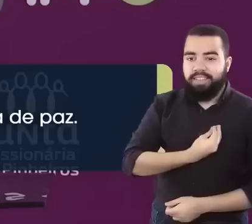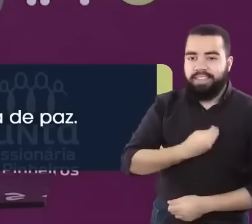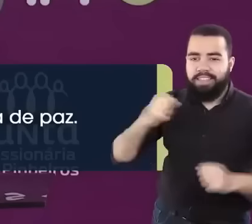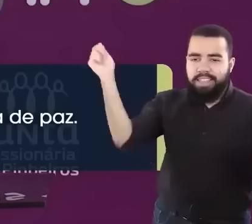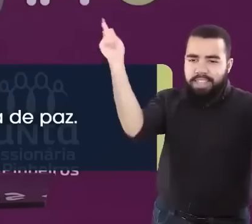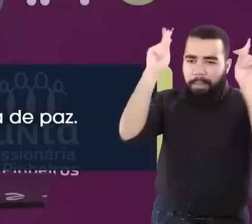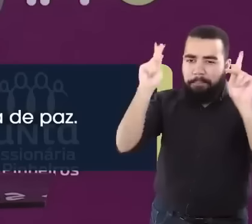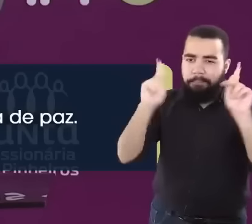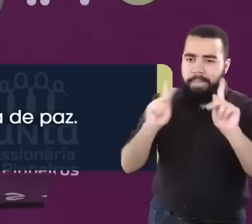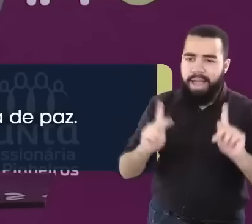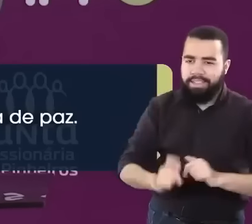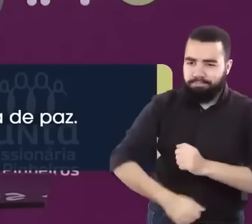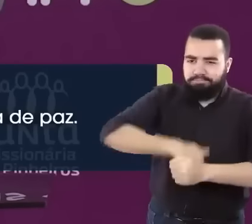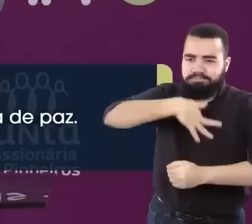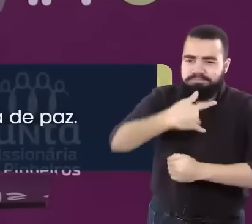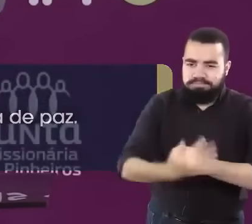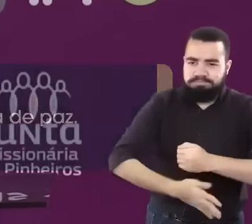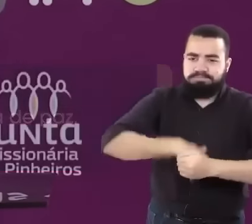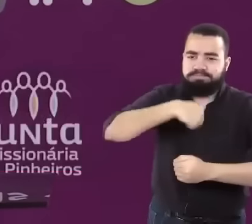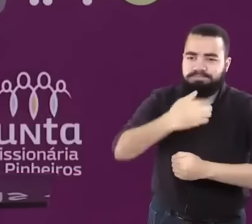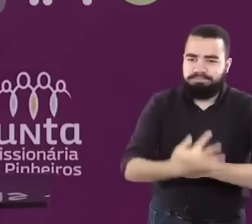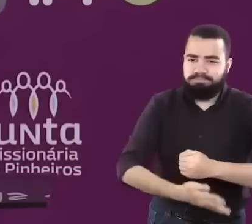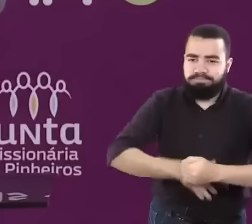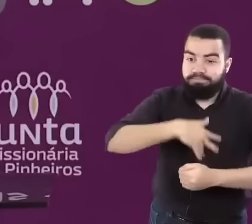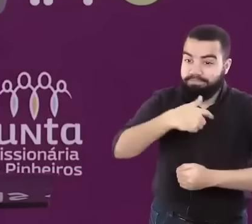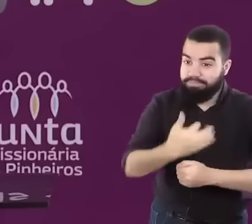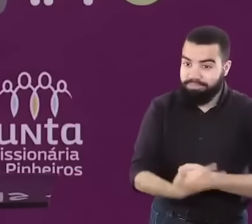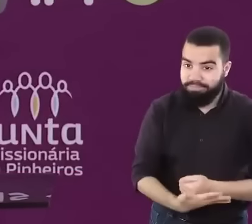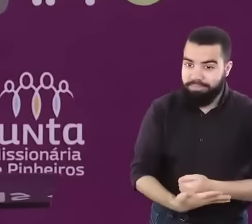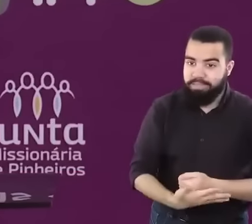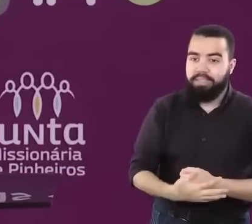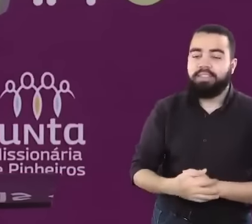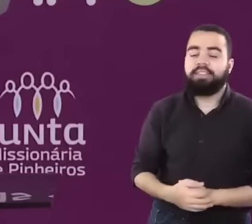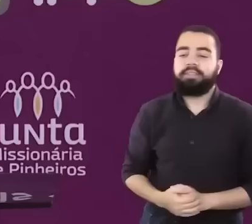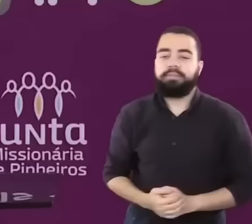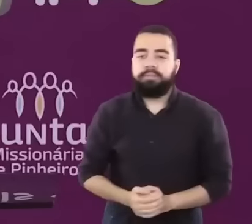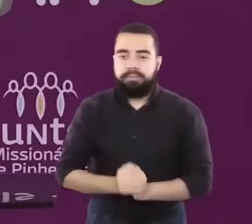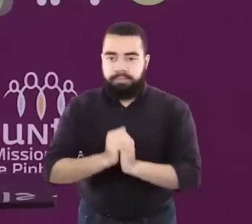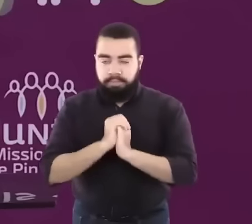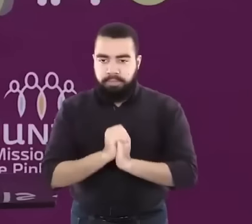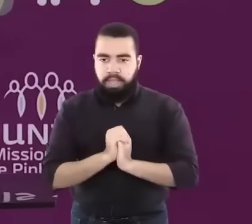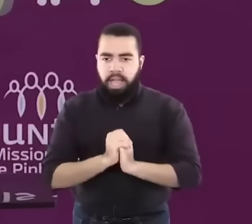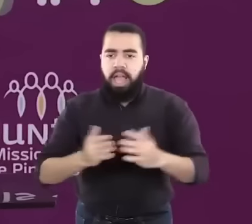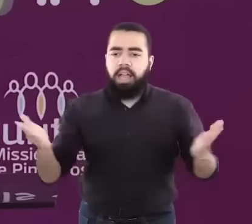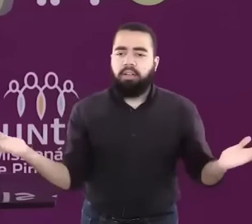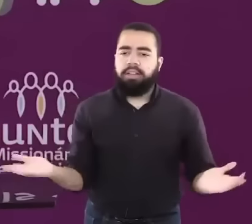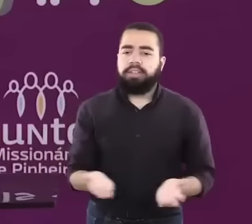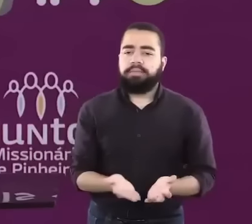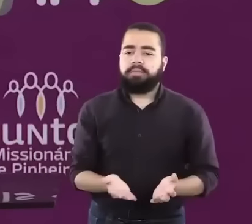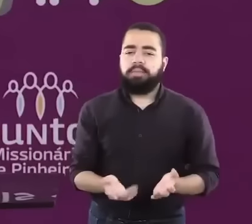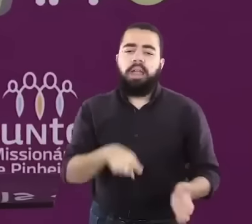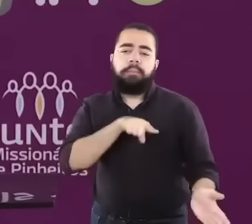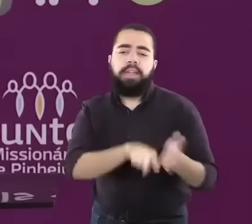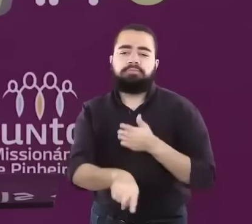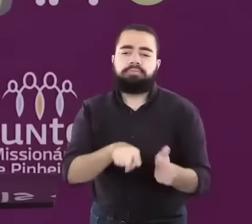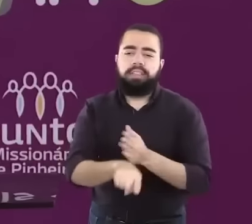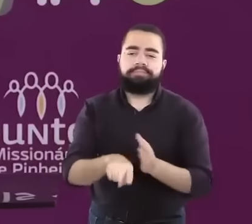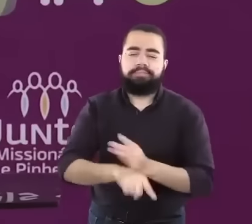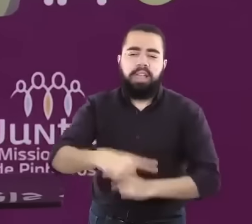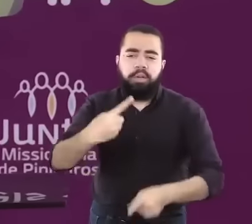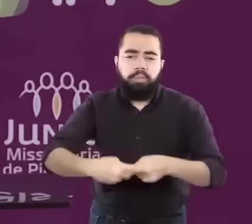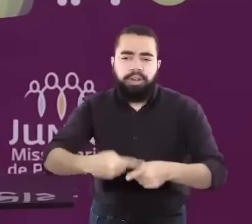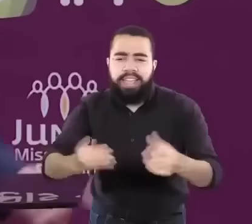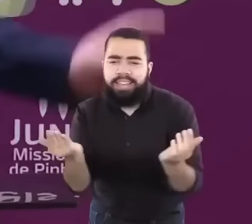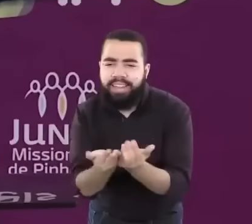paz o tema da nossa mensagem hoje é por que os justos sofrem enquanto os